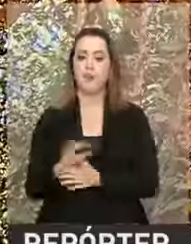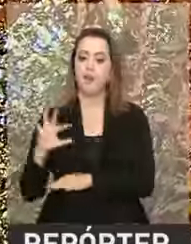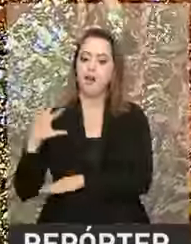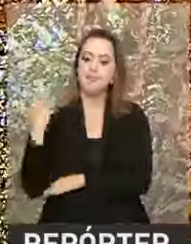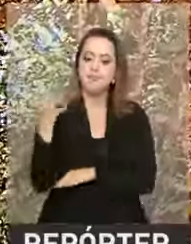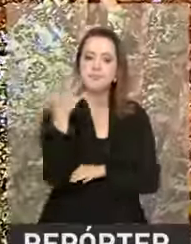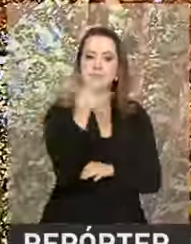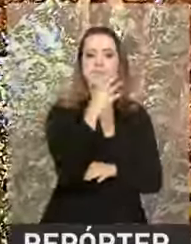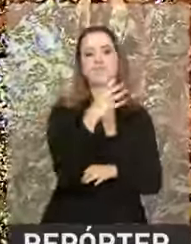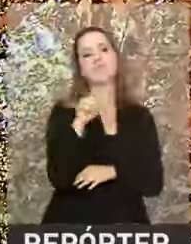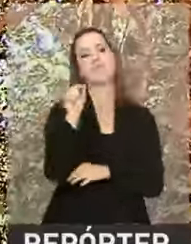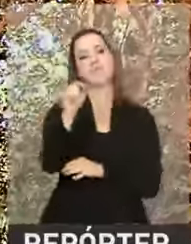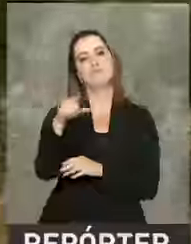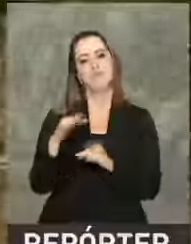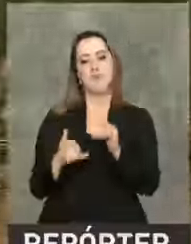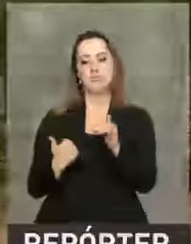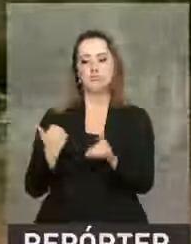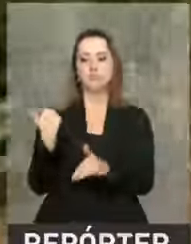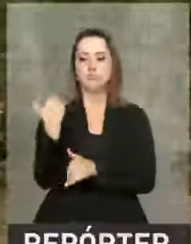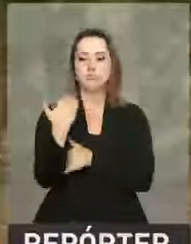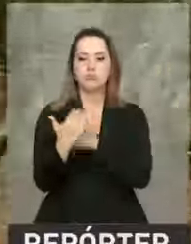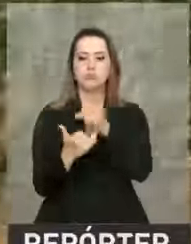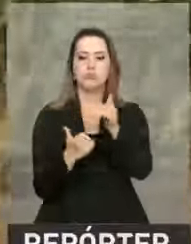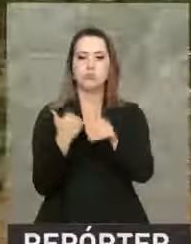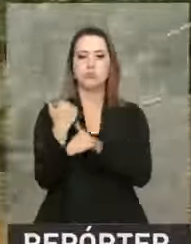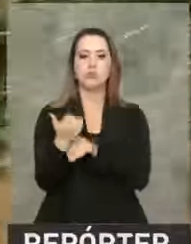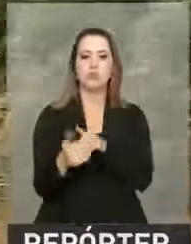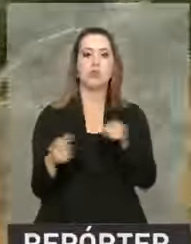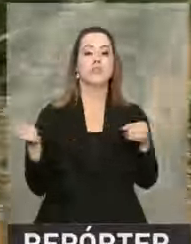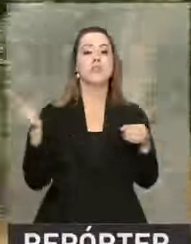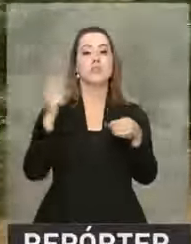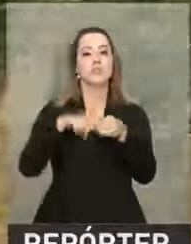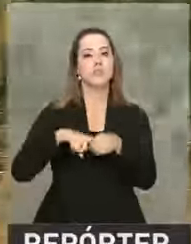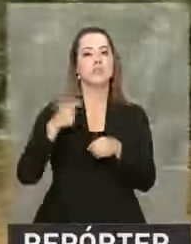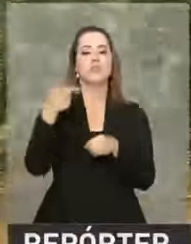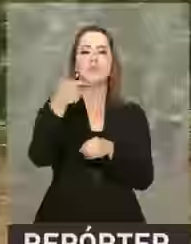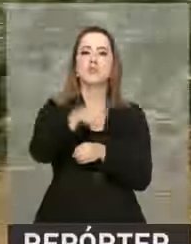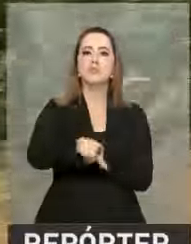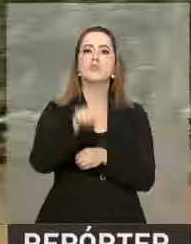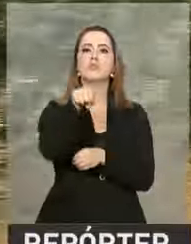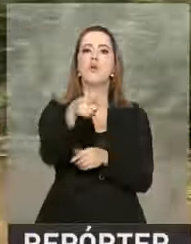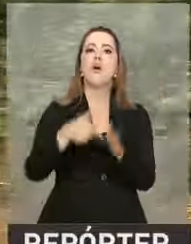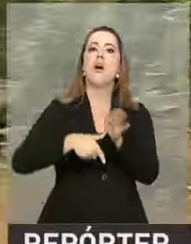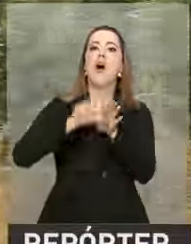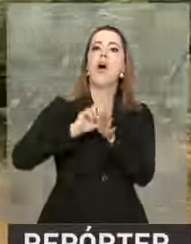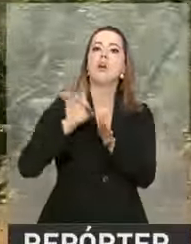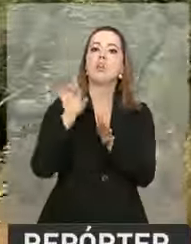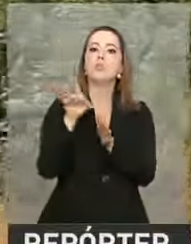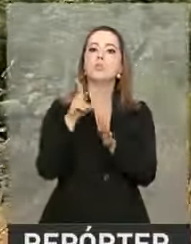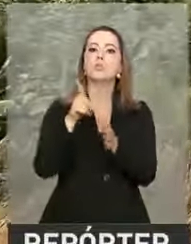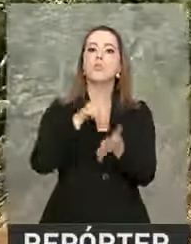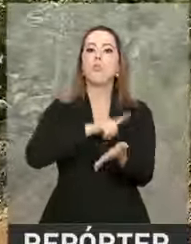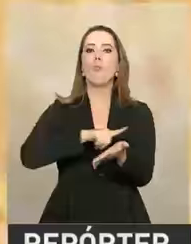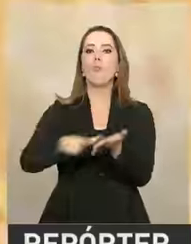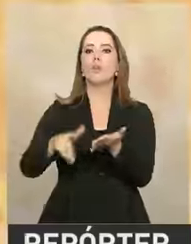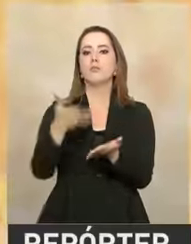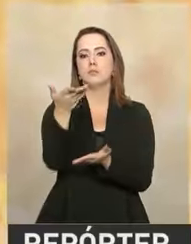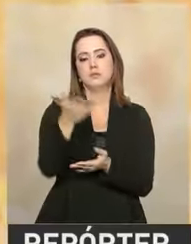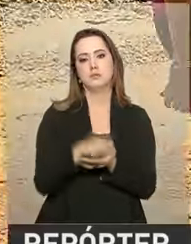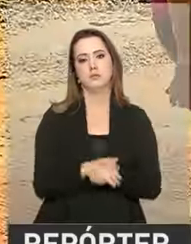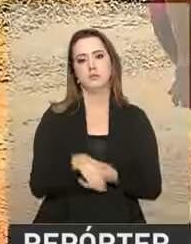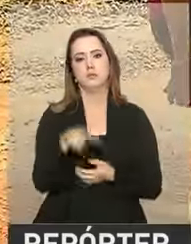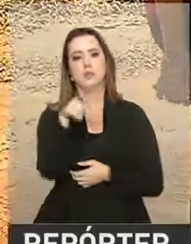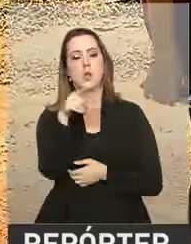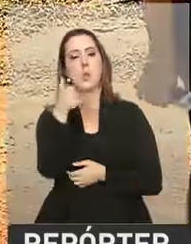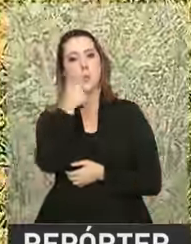cerrado, aos poucos vão crescendo e voltando a fazer parte da paisagem, meio ao que antes era só pasto.